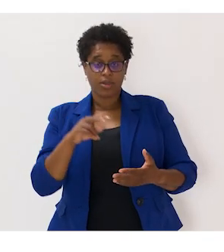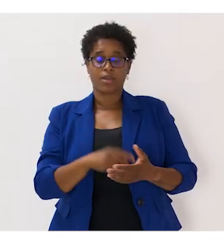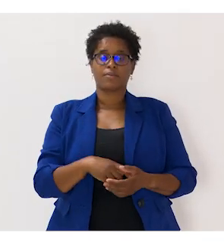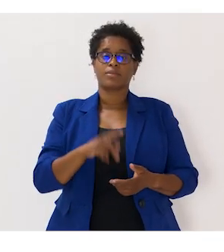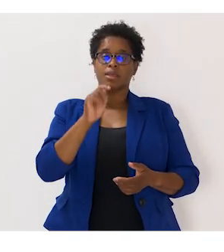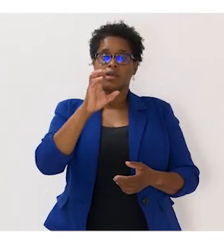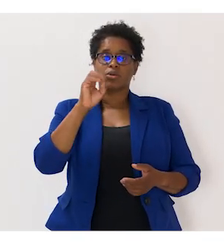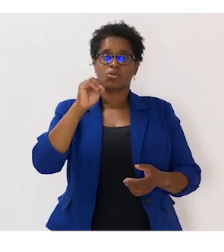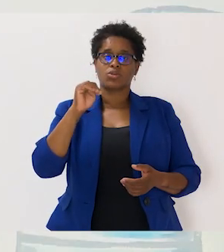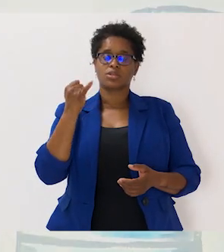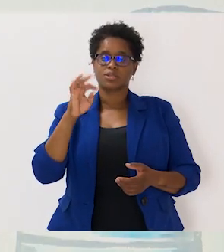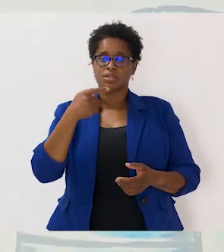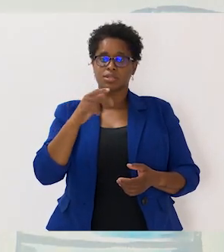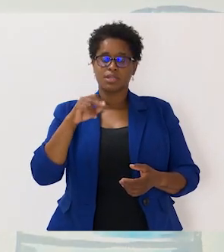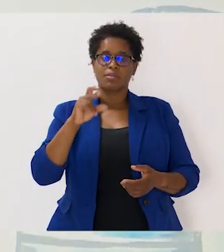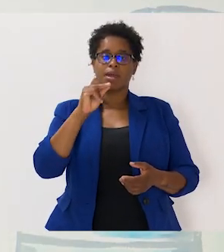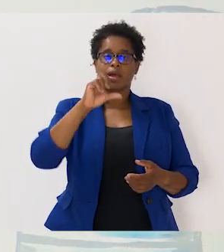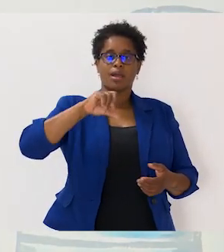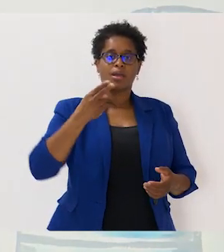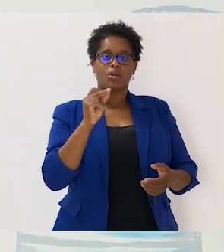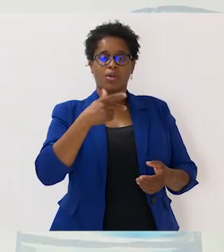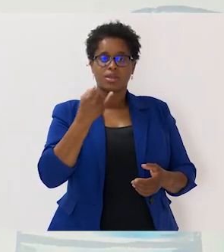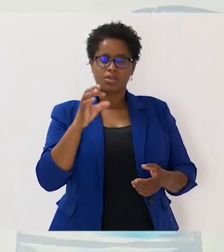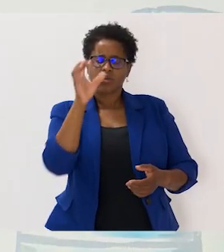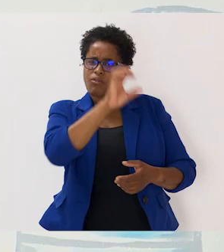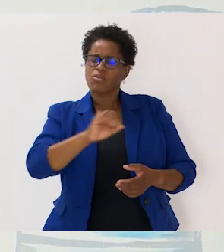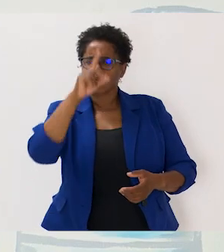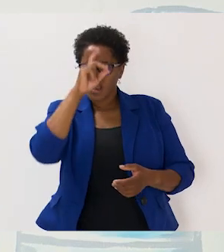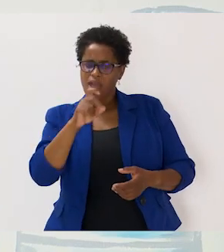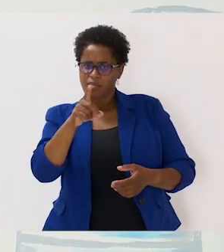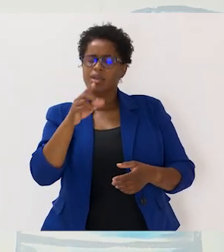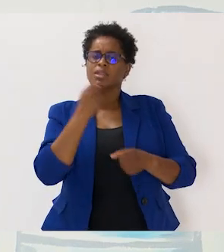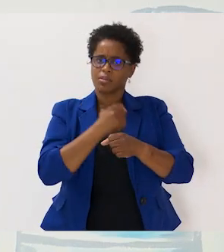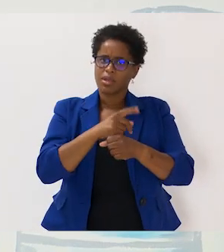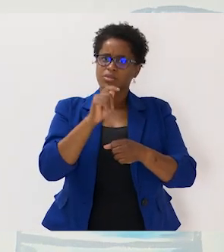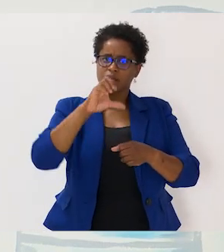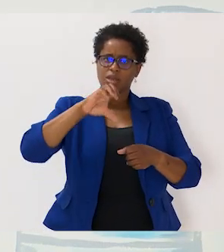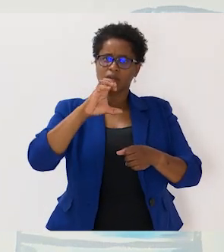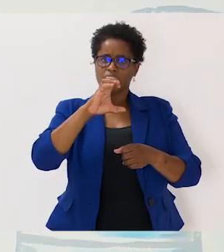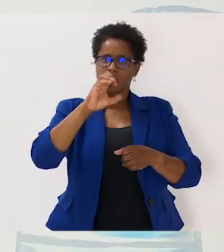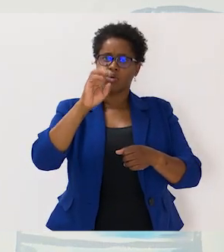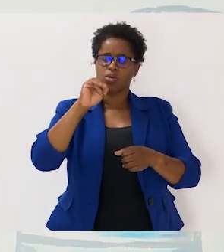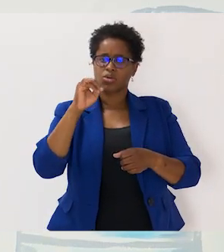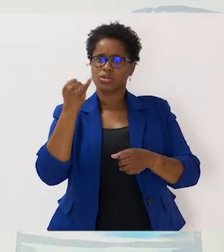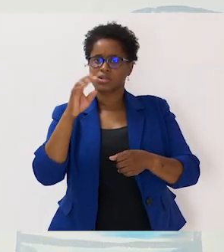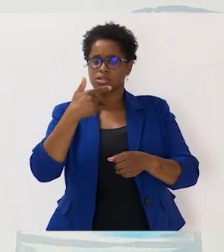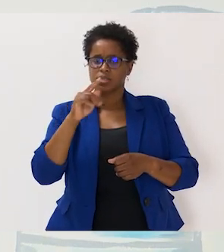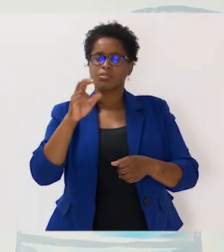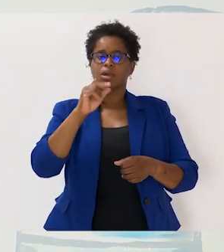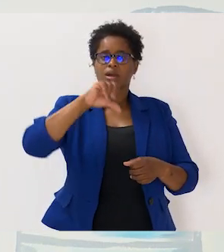os ecossistemas aquáticos. Vocês se lembram que nós vimos que os ecossistemas aquáticos podem ser de